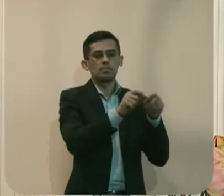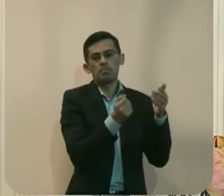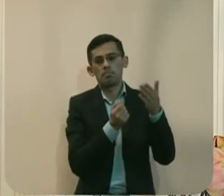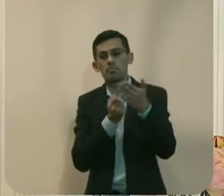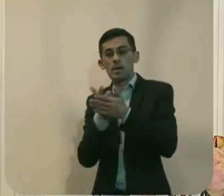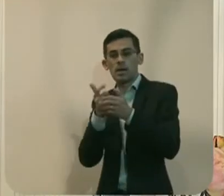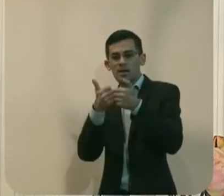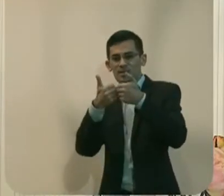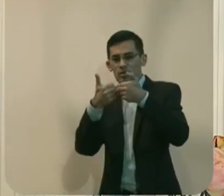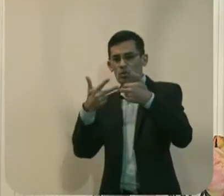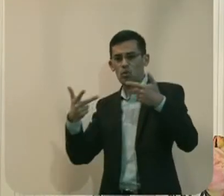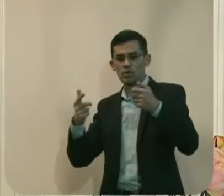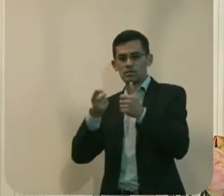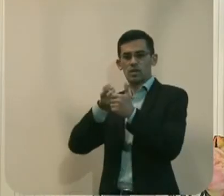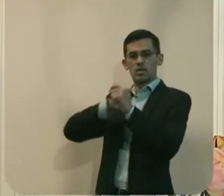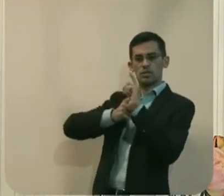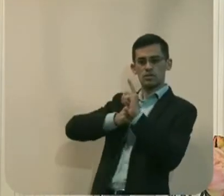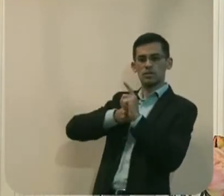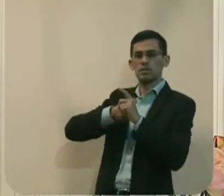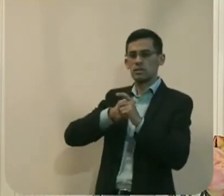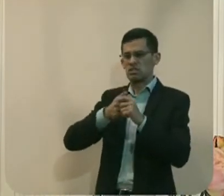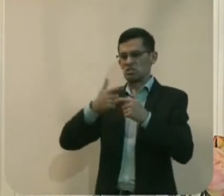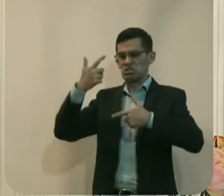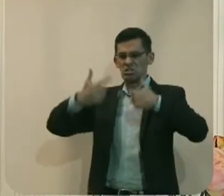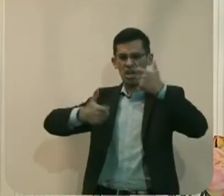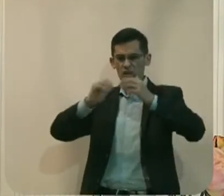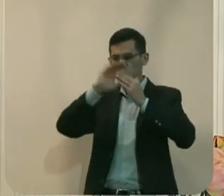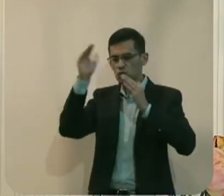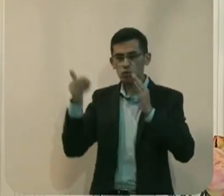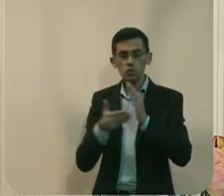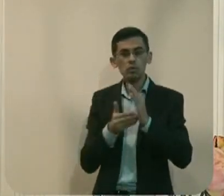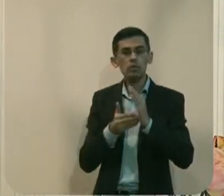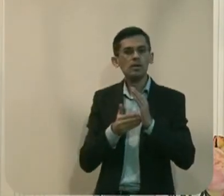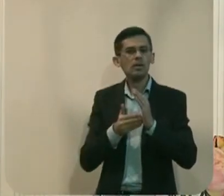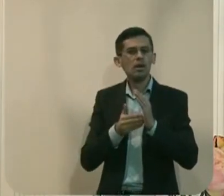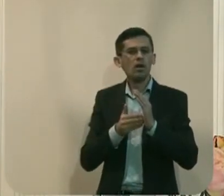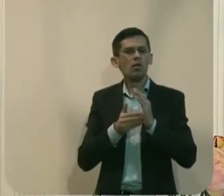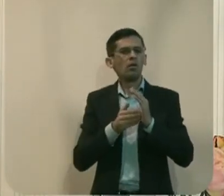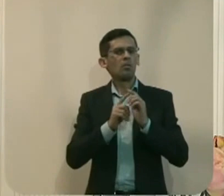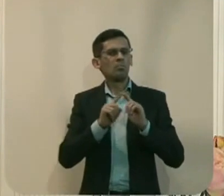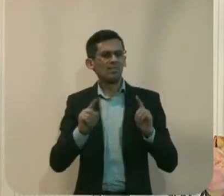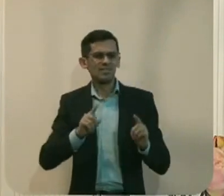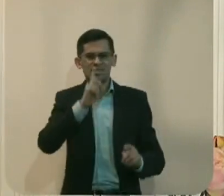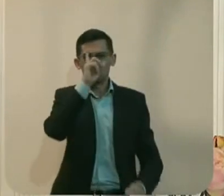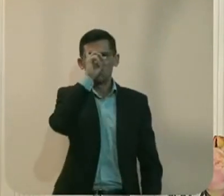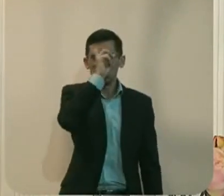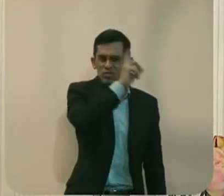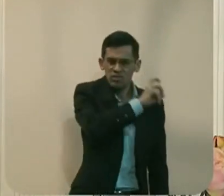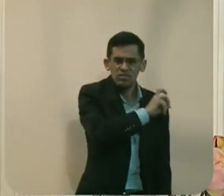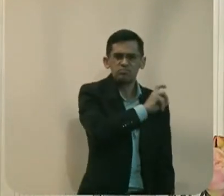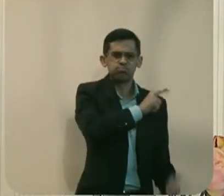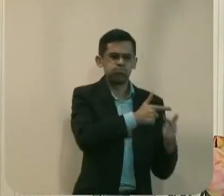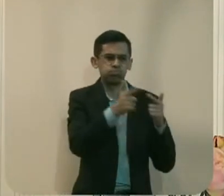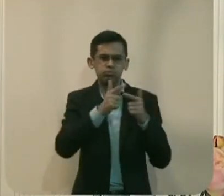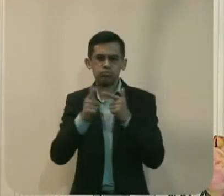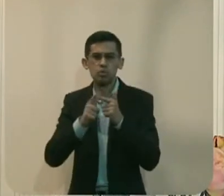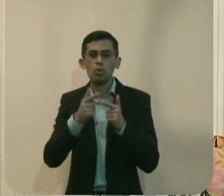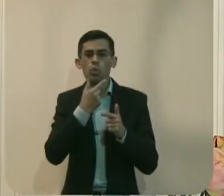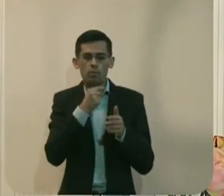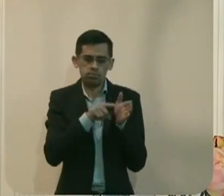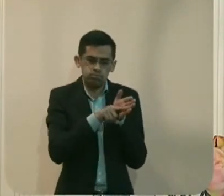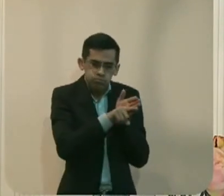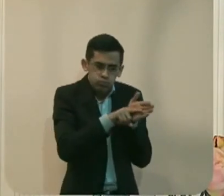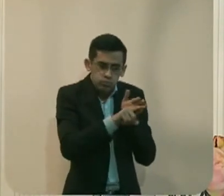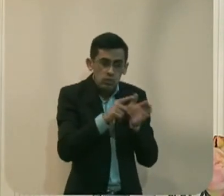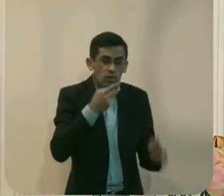Eles tinham que pagar todas as dívidas de guerra e assim por diante. Foi algo tão complicado, que os historiadores